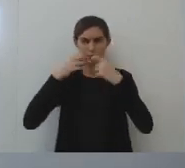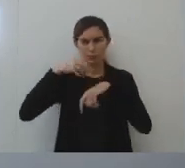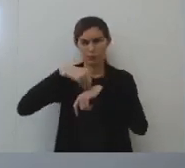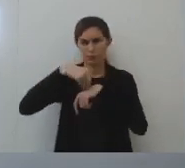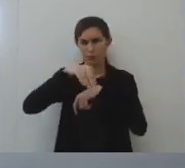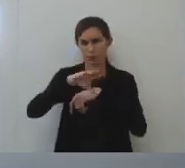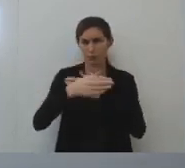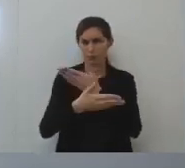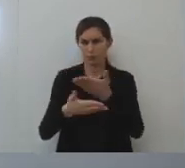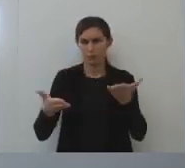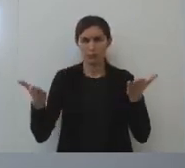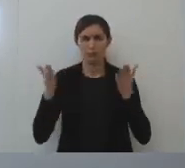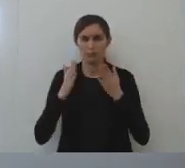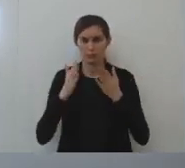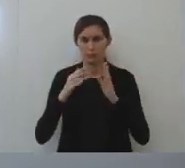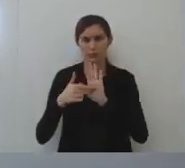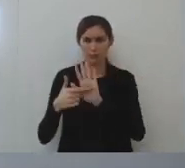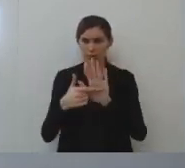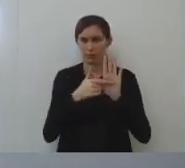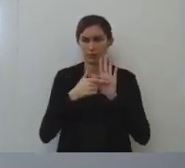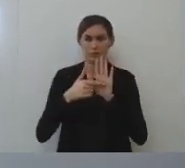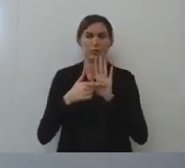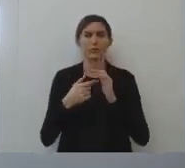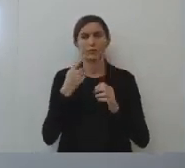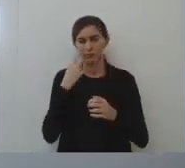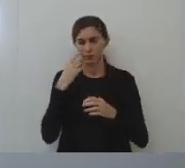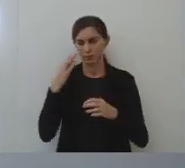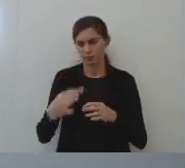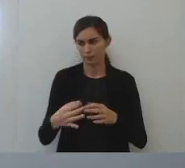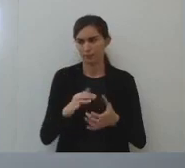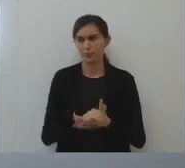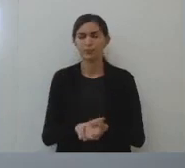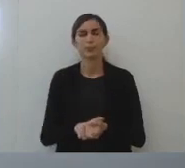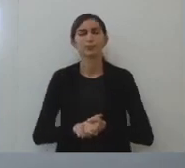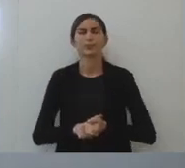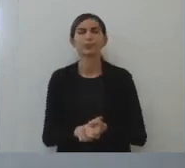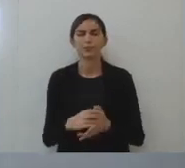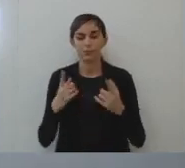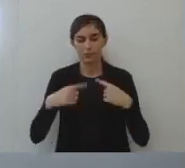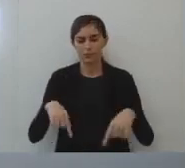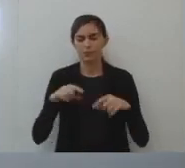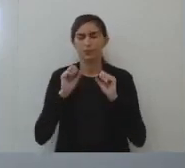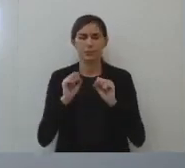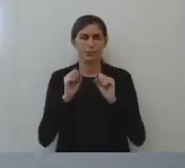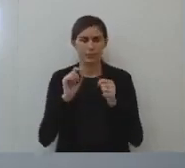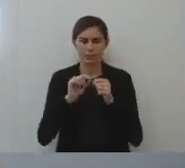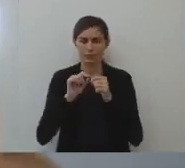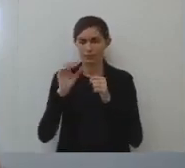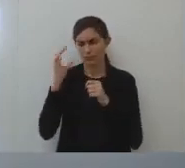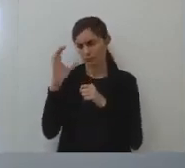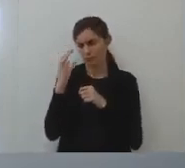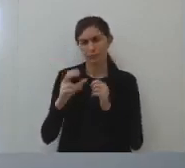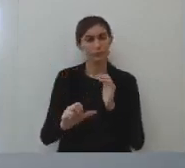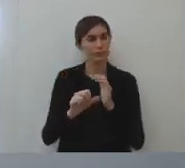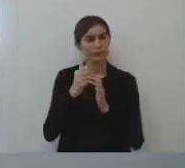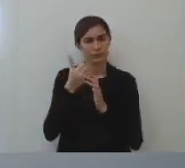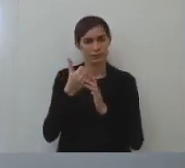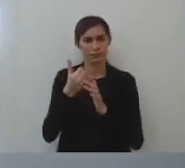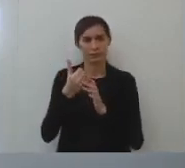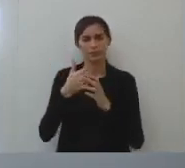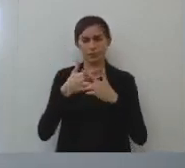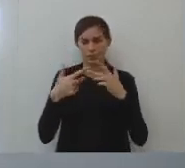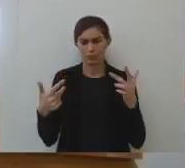vocês aqui na nossa apresentação, tá certo? Para a gente poder fazer ciência, o primeiro